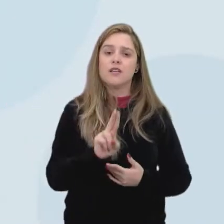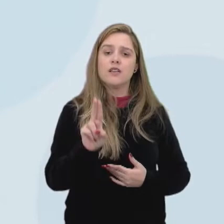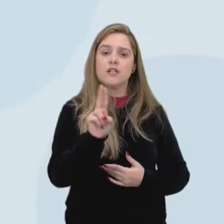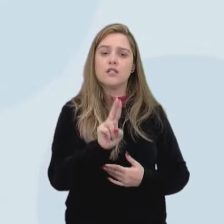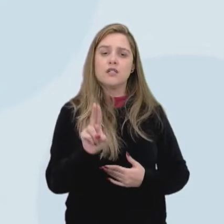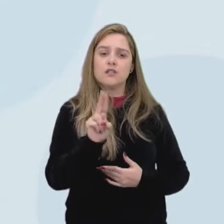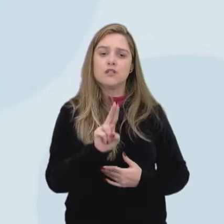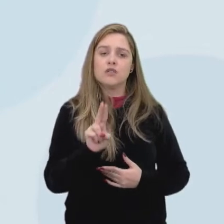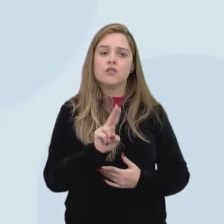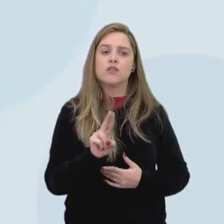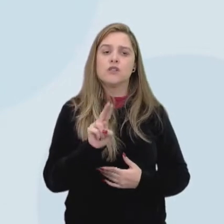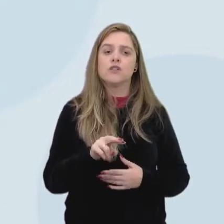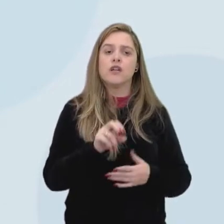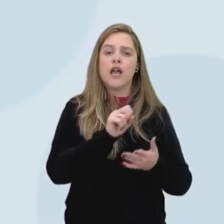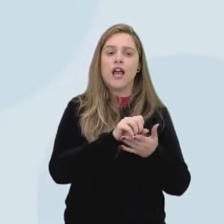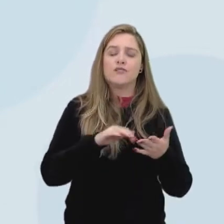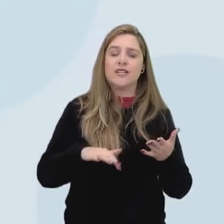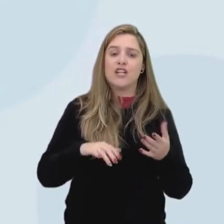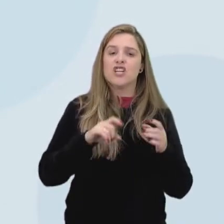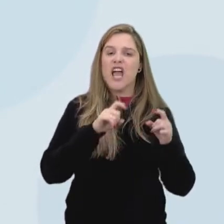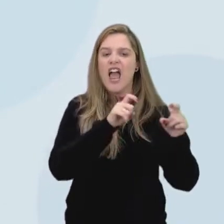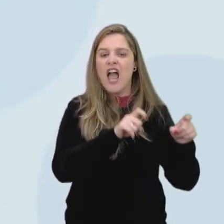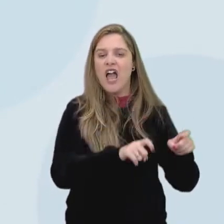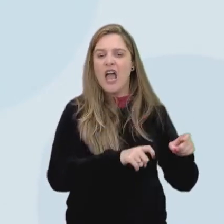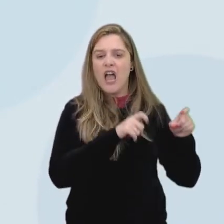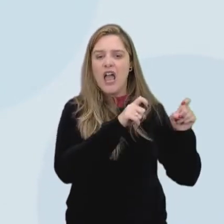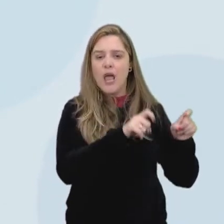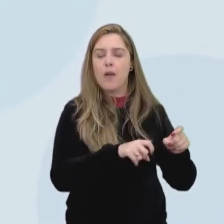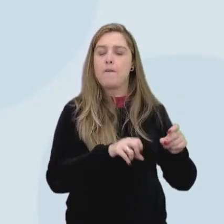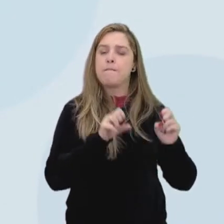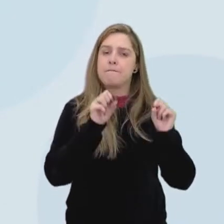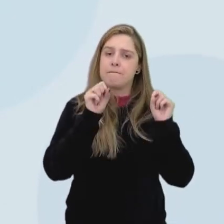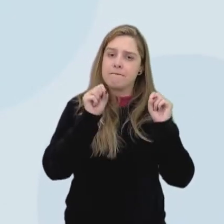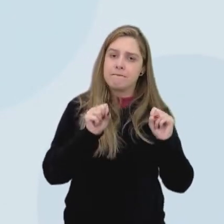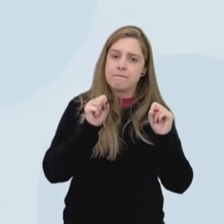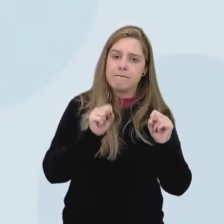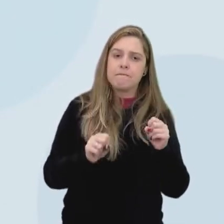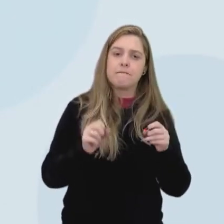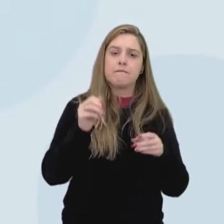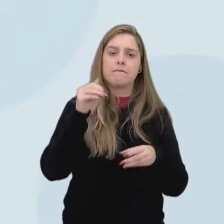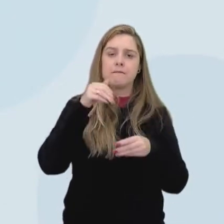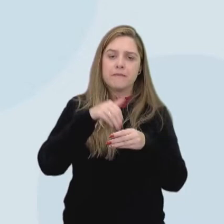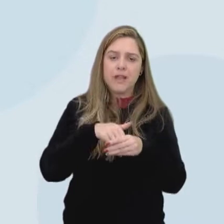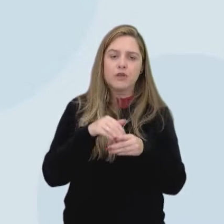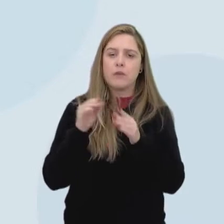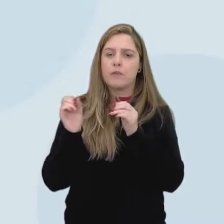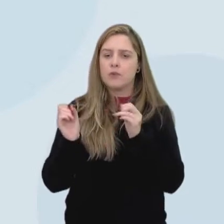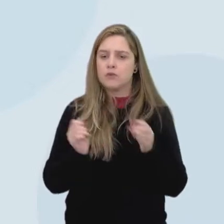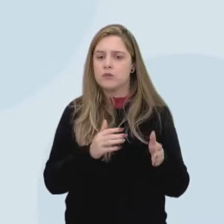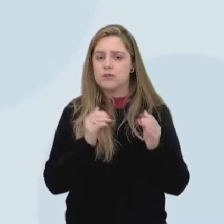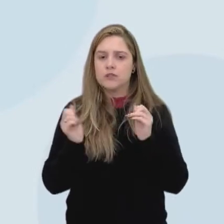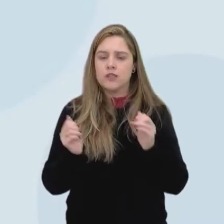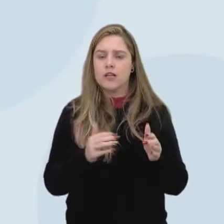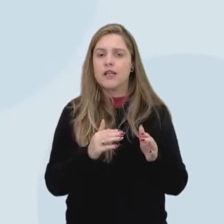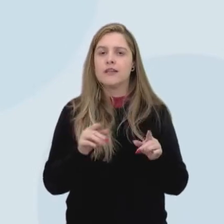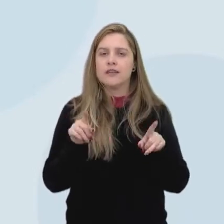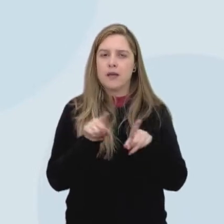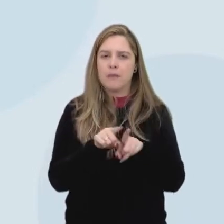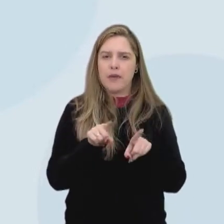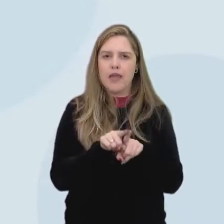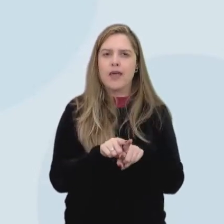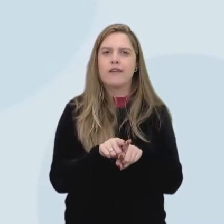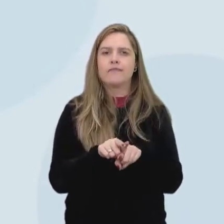em atividades agrícolas, que pode ser, por exemplo, dentro de uma plantação, promovendo, né,